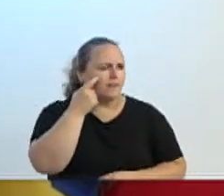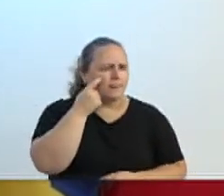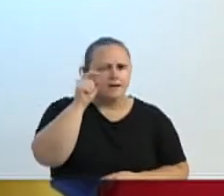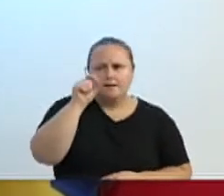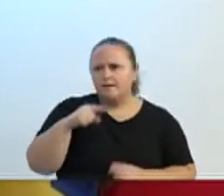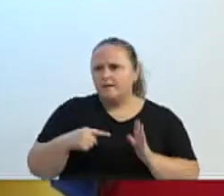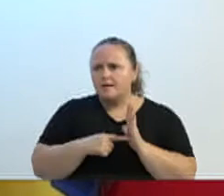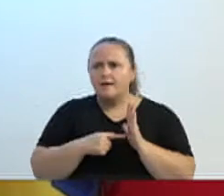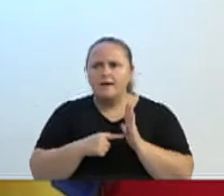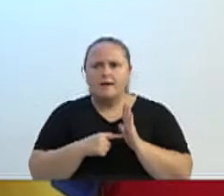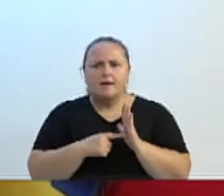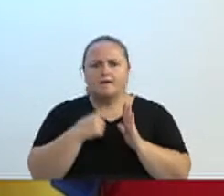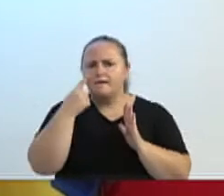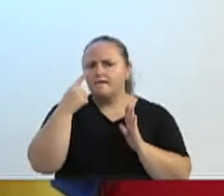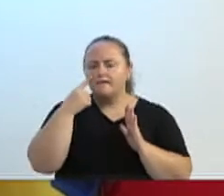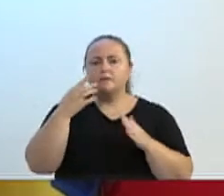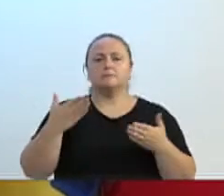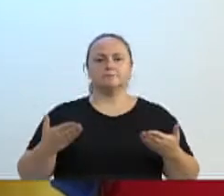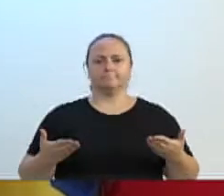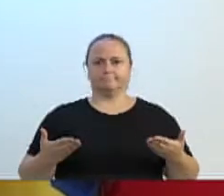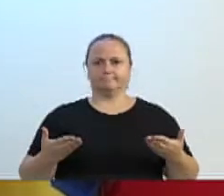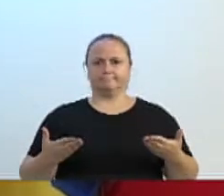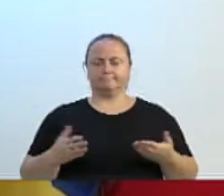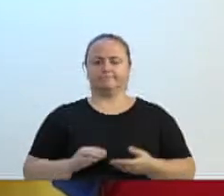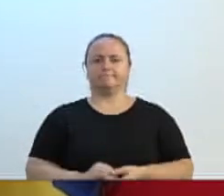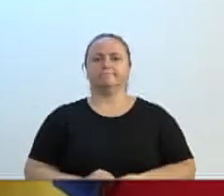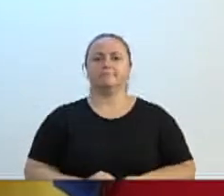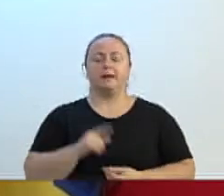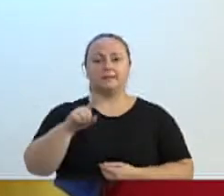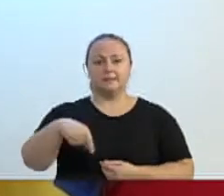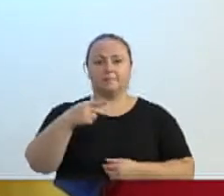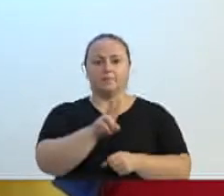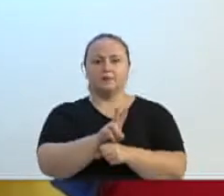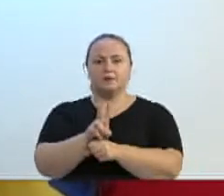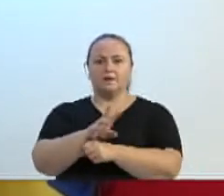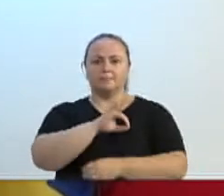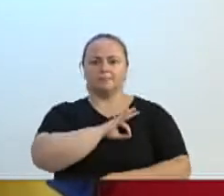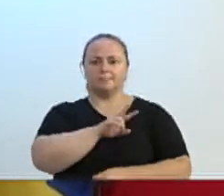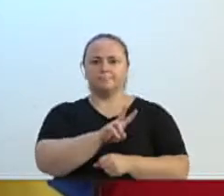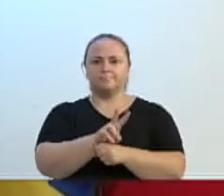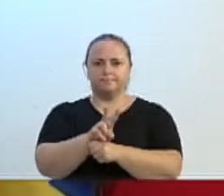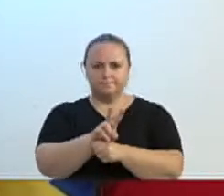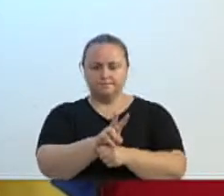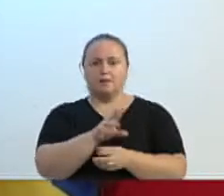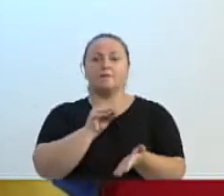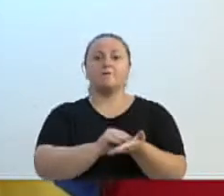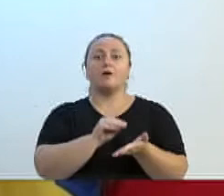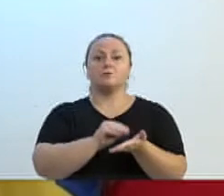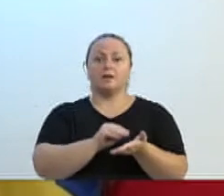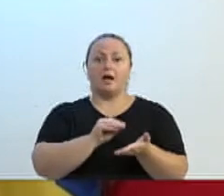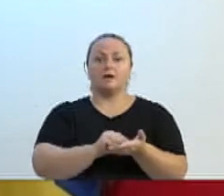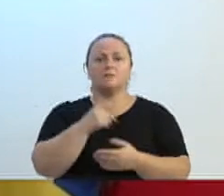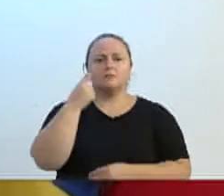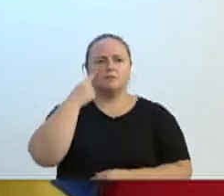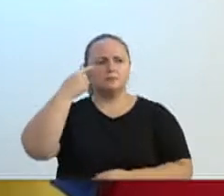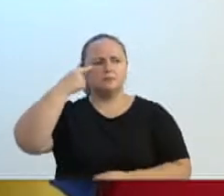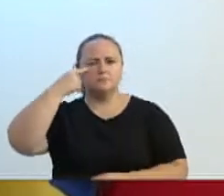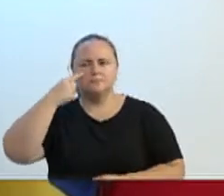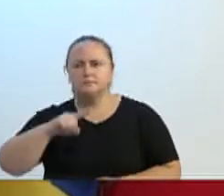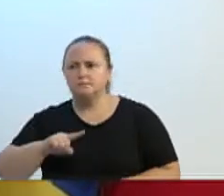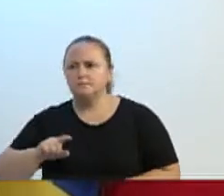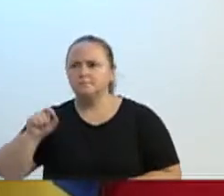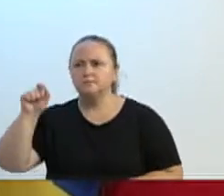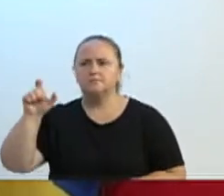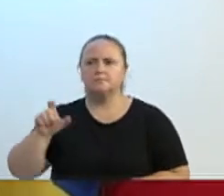sindicato. Quando o sindicato fez denúncia na guarda de trânsito que faltava um equipamento, fizeram caça às bruxas dentro